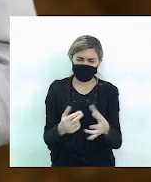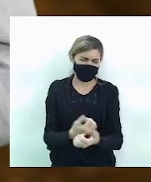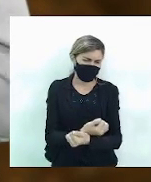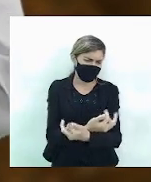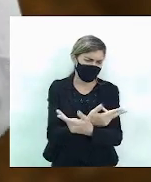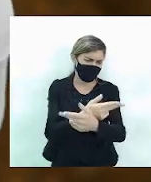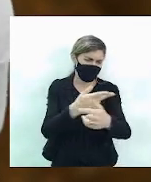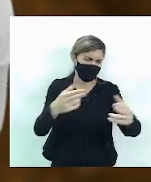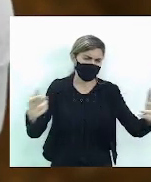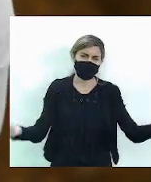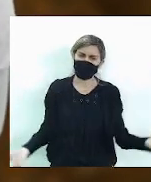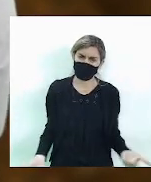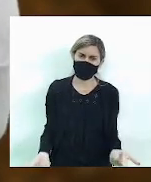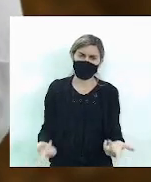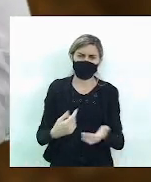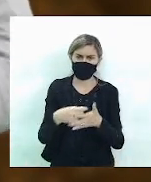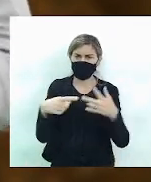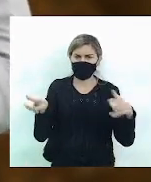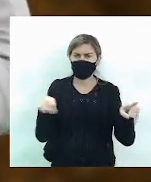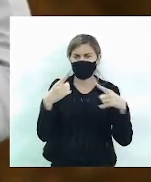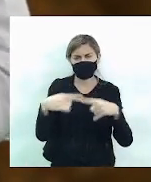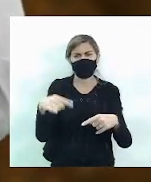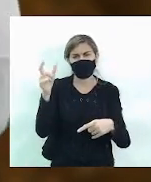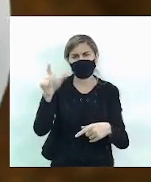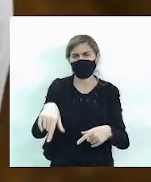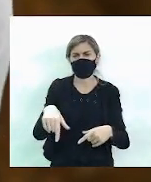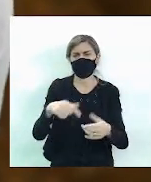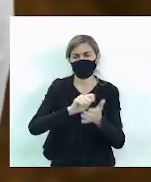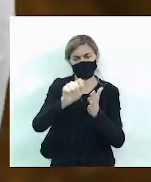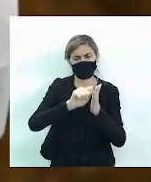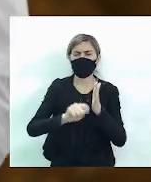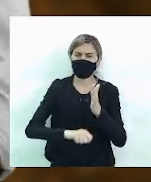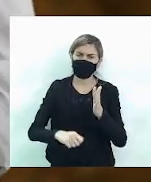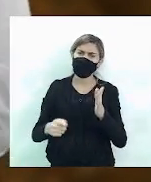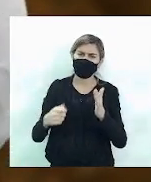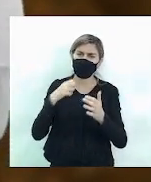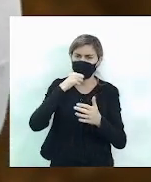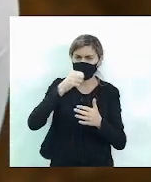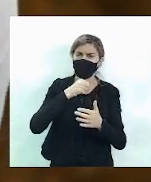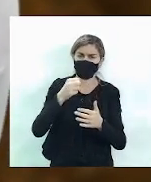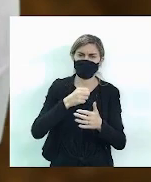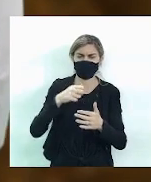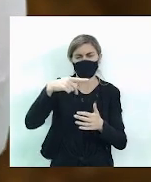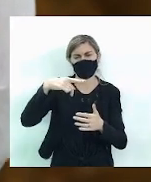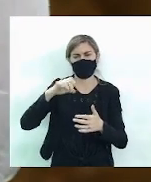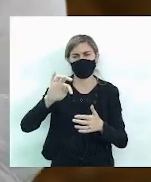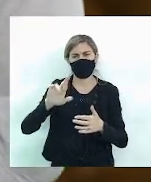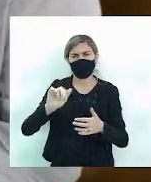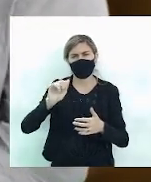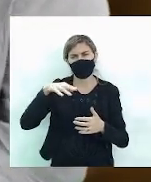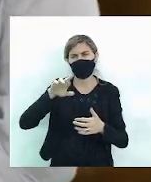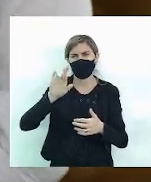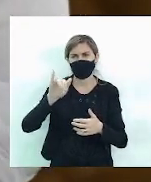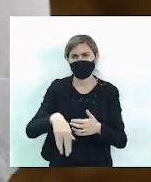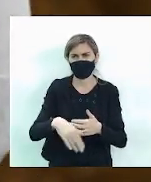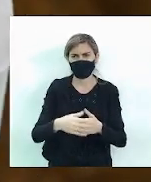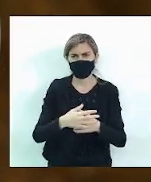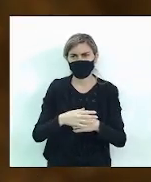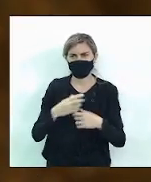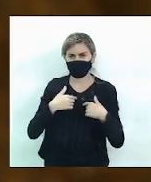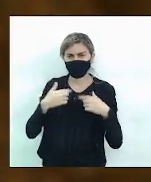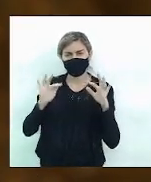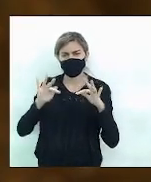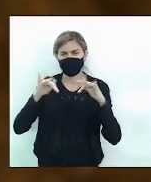grande personalidade pernambucana aí, de um grande compositor e de um grande cantor, o Petrúcio Amorim. O professor Eduardo, para a